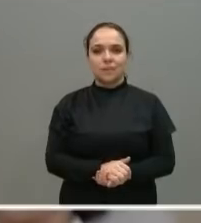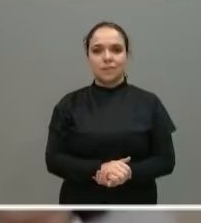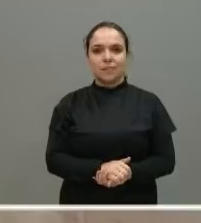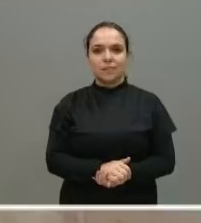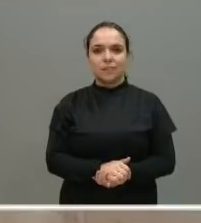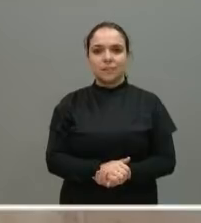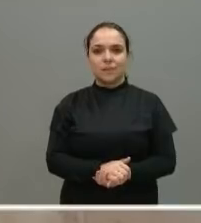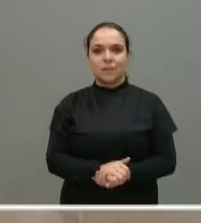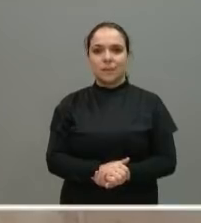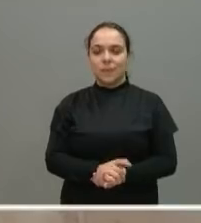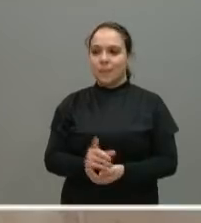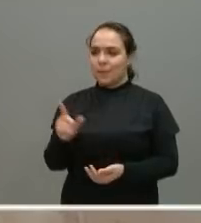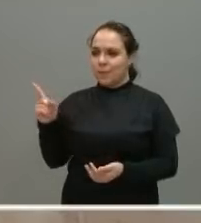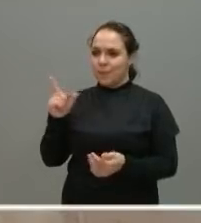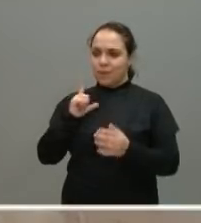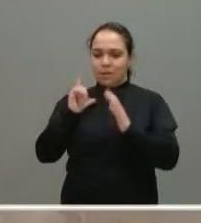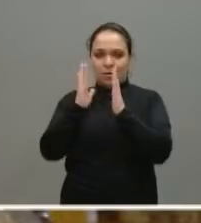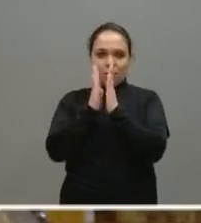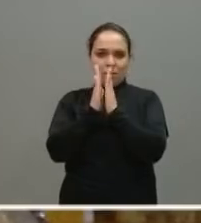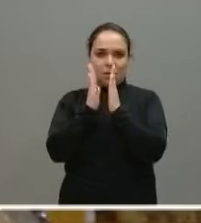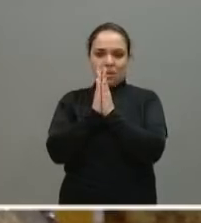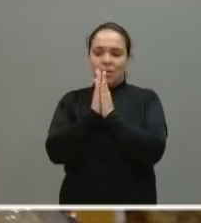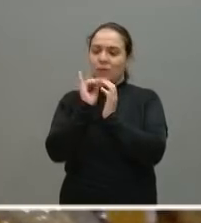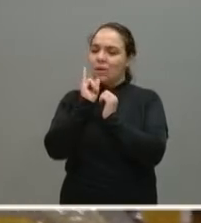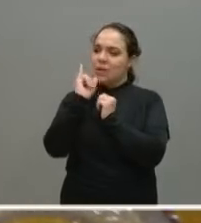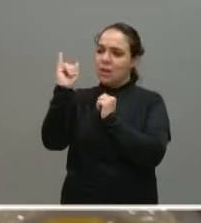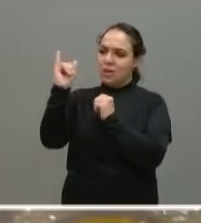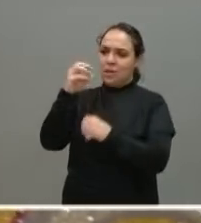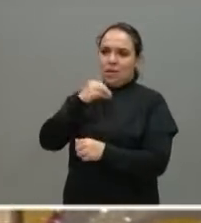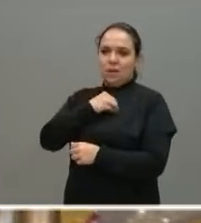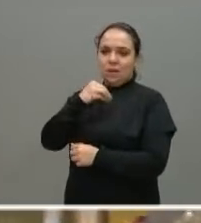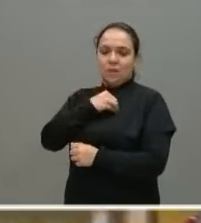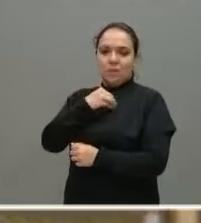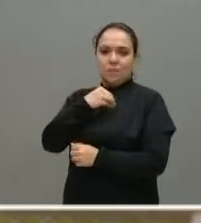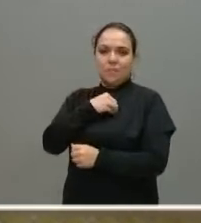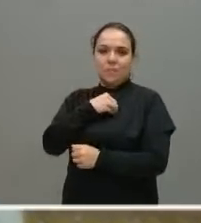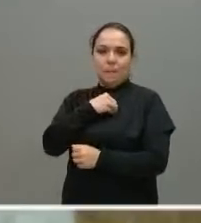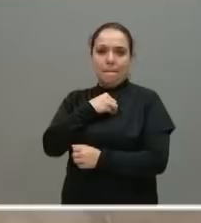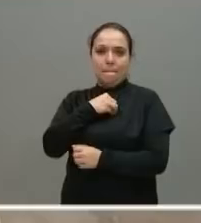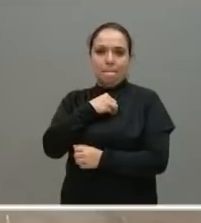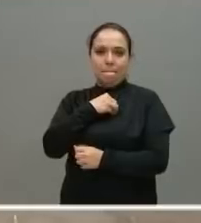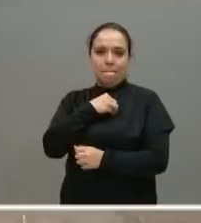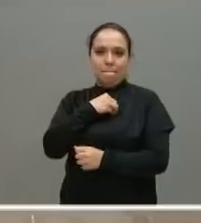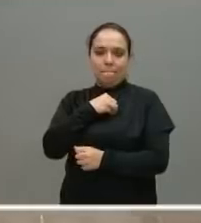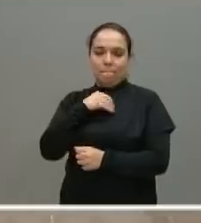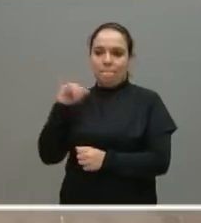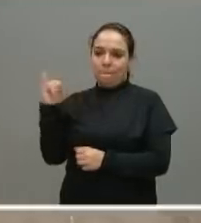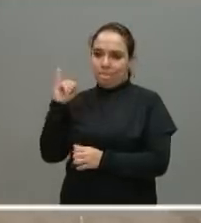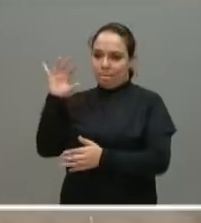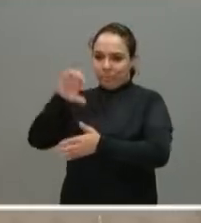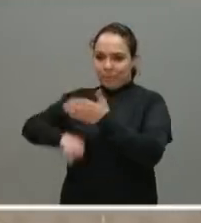Aqui eu não quero fazer uma prece e dizer que nós sejamos pecadores, pecador de impostos, não.